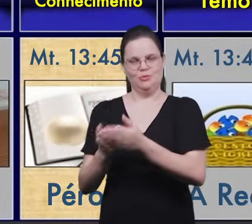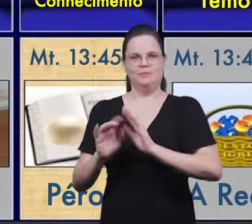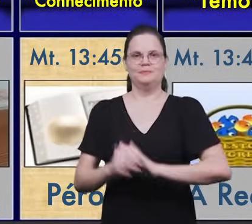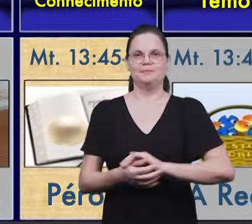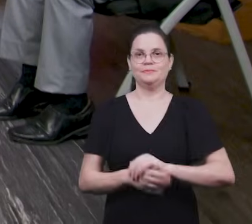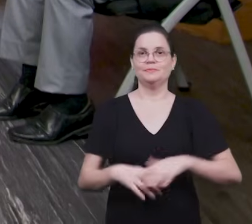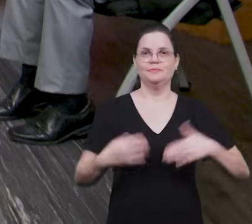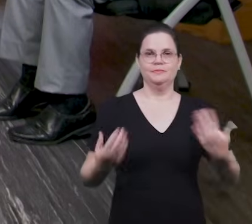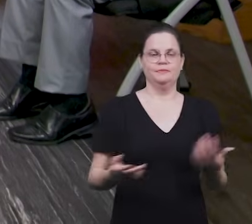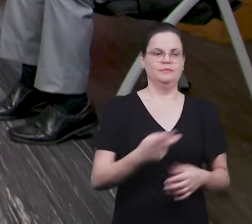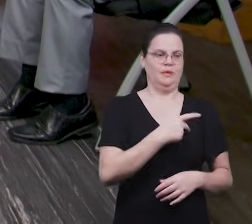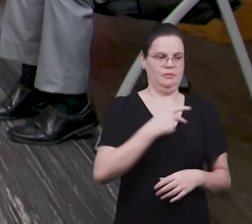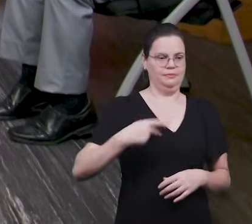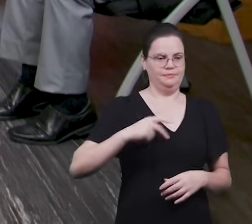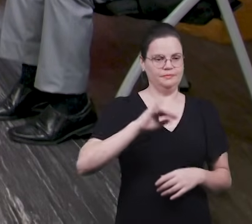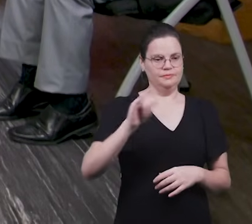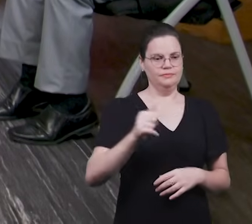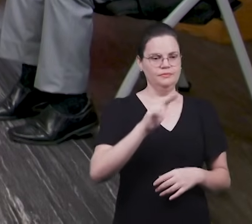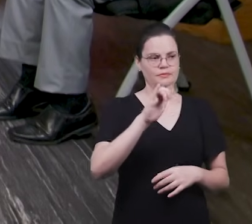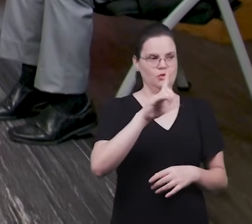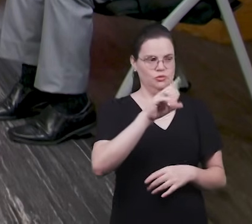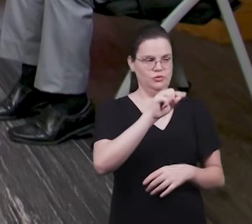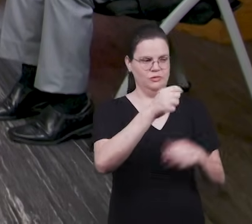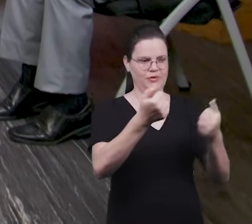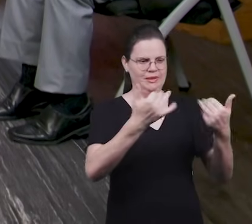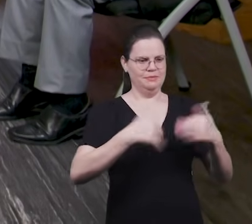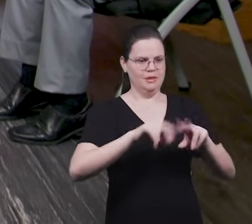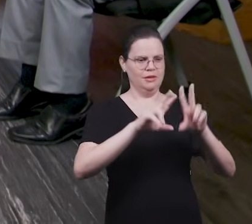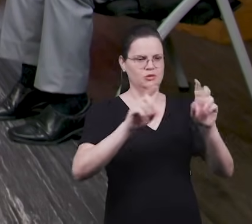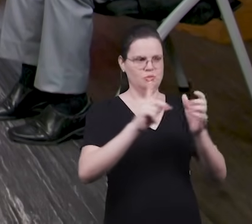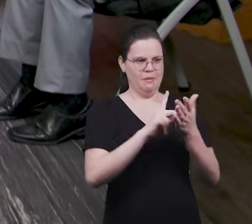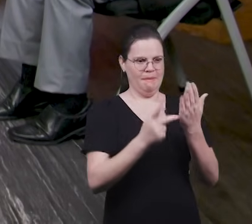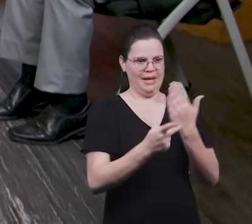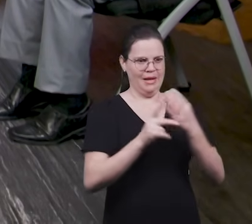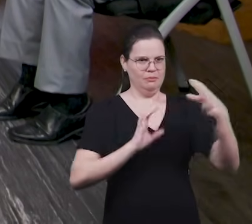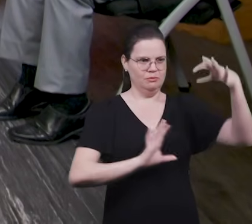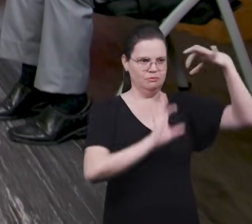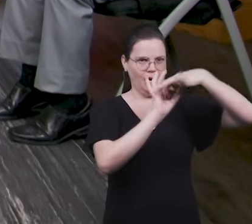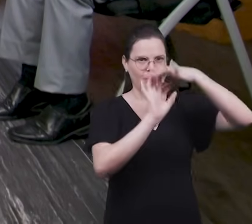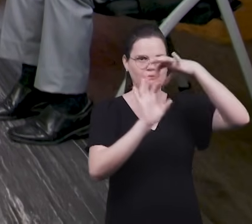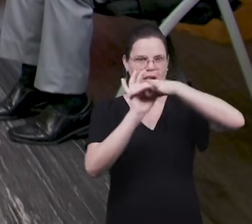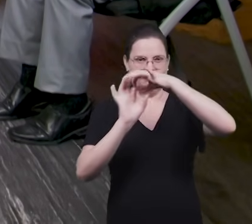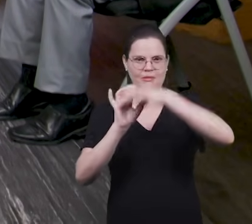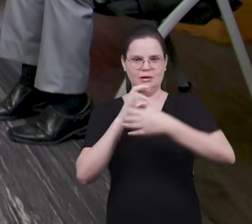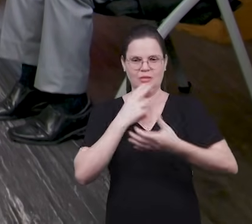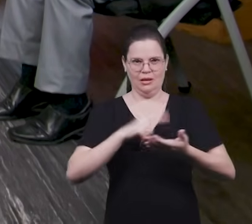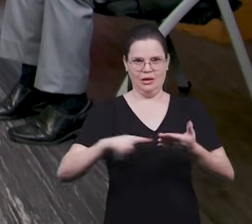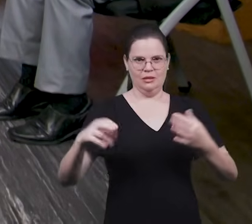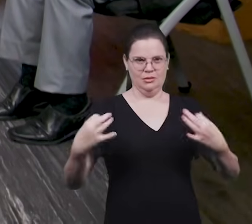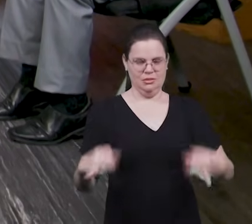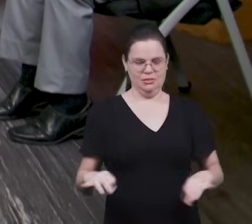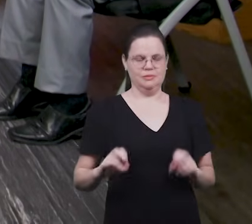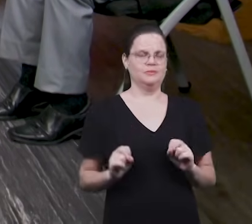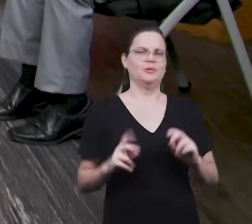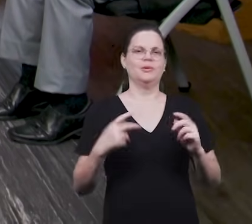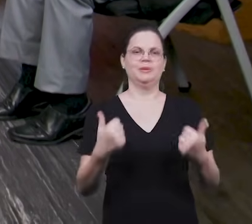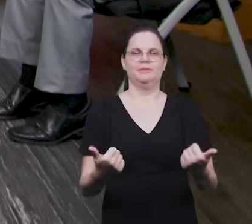Júlio, você vai falar sobre as parábolas que estão associadas às cartas, correto? Sim. Em